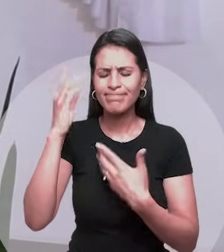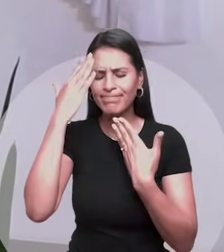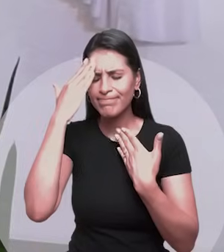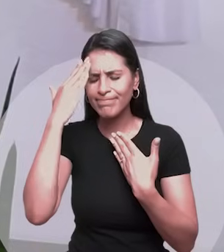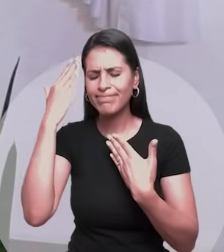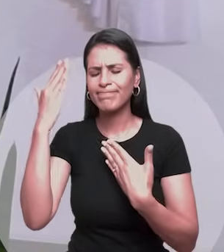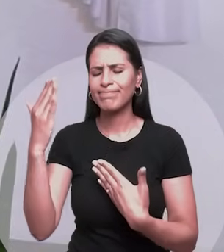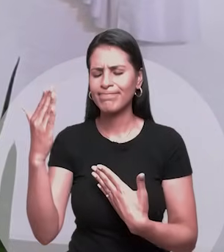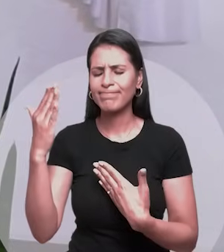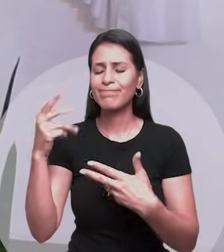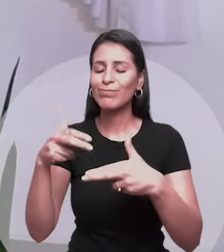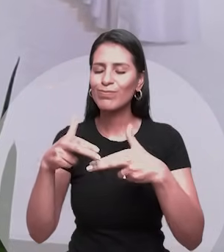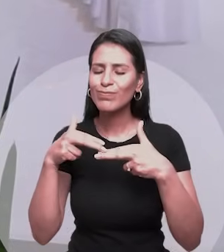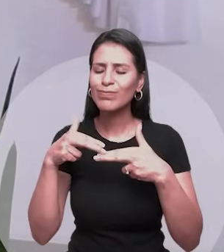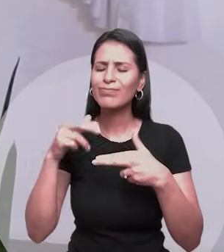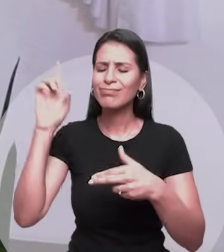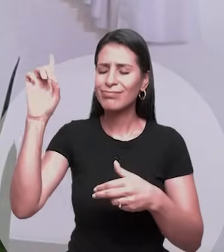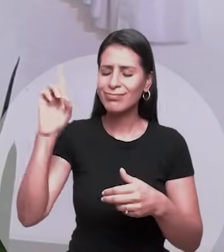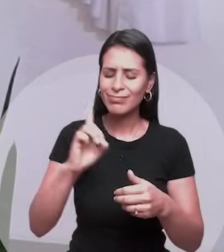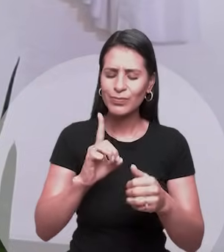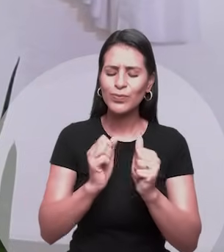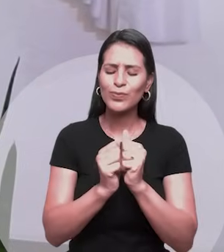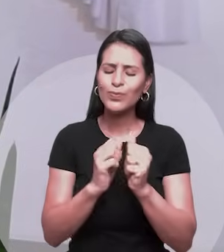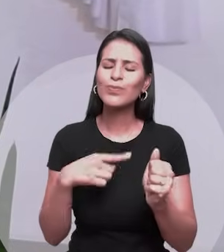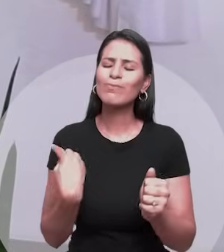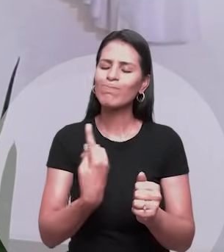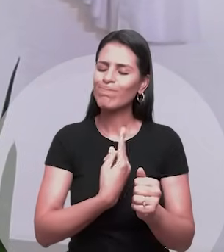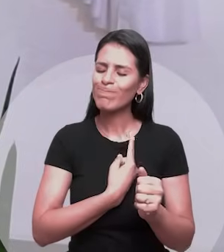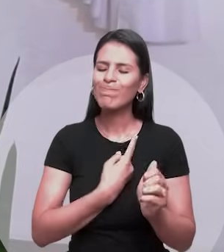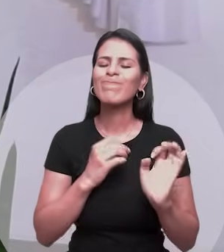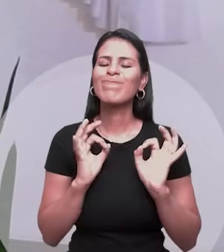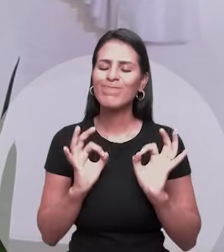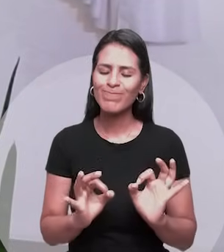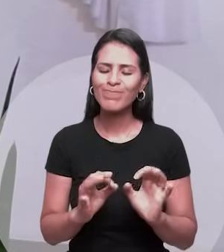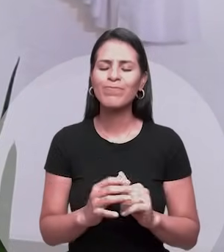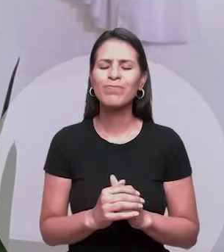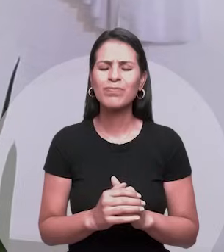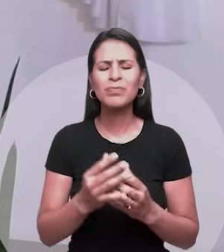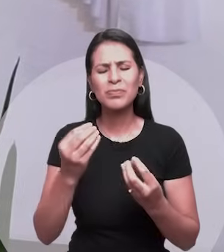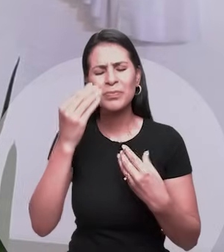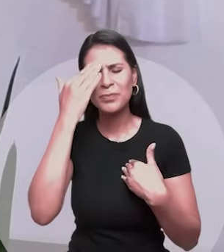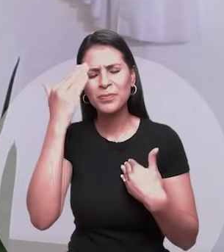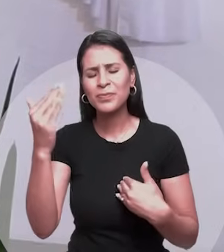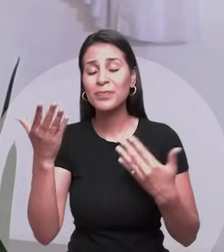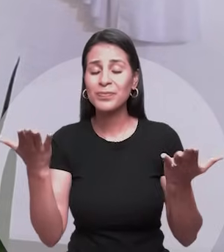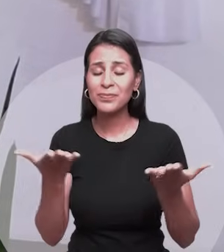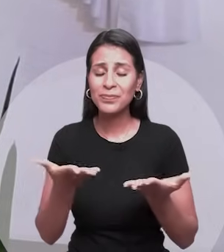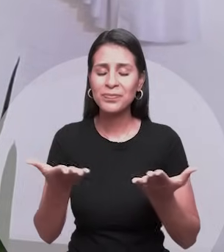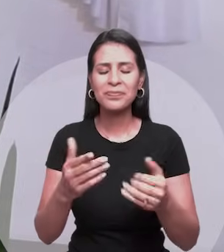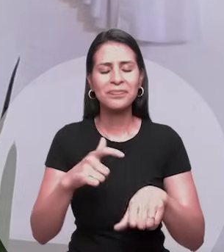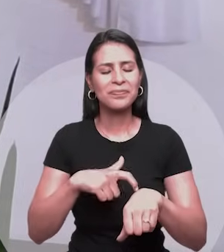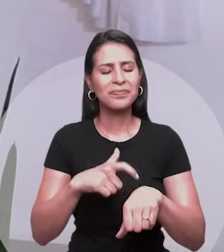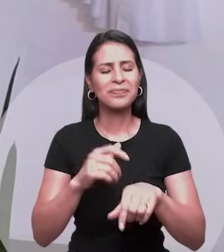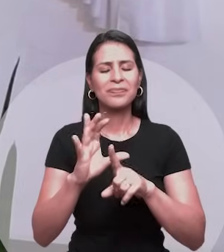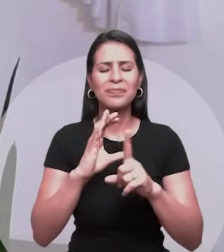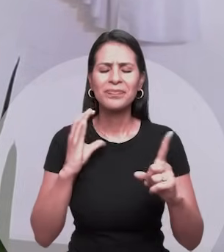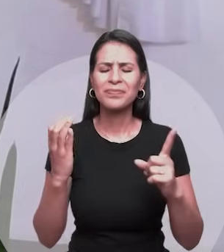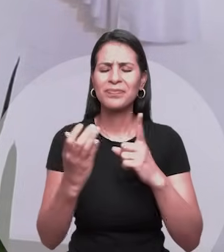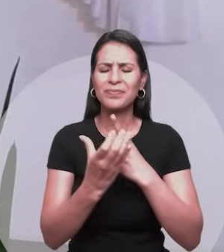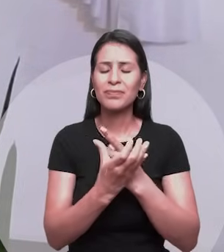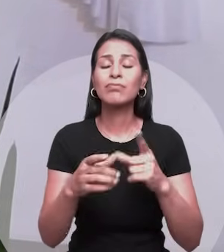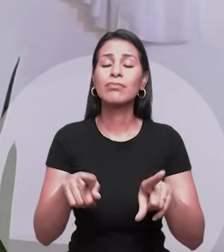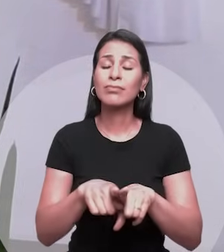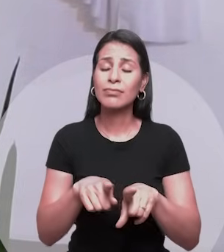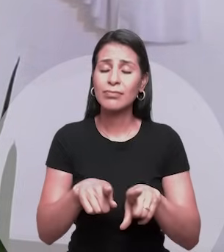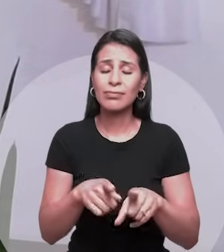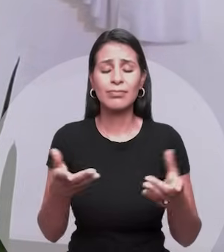agradecemos-te pela tua presença em nosso meio. Agradecemos por esse momento de culto. E agora, quando vamos